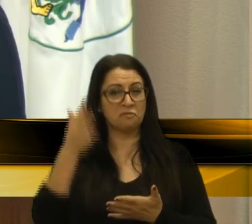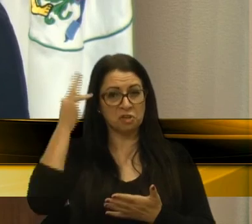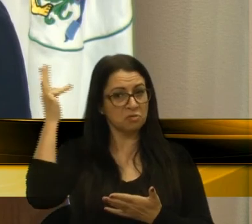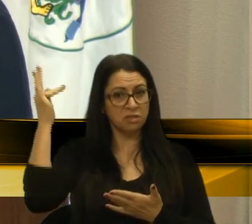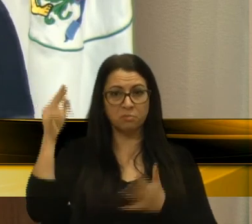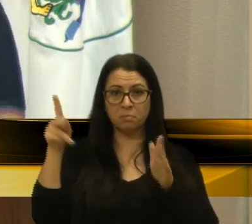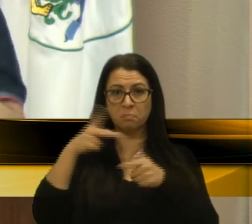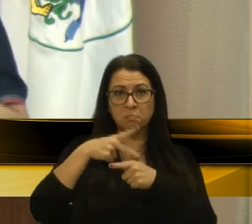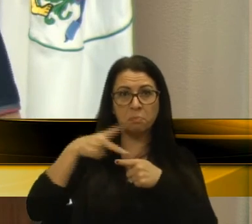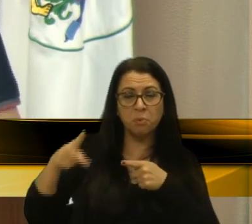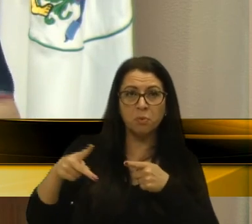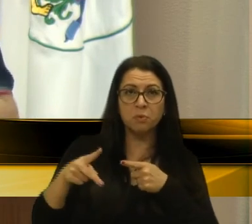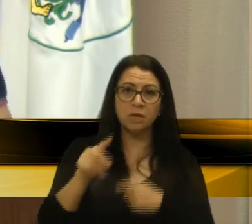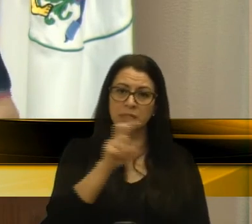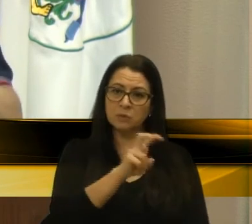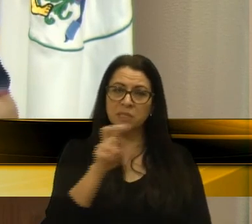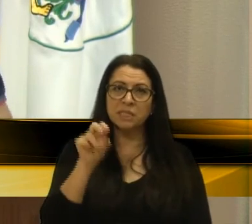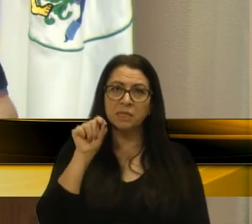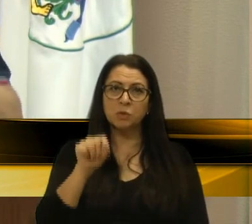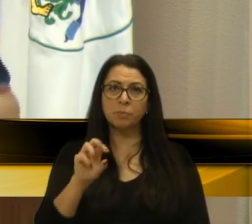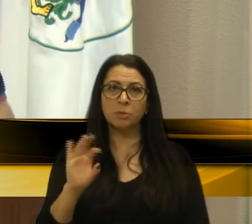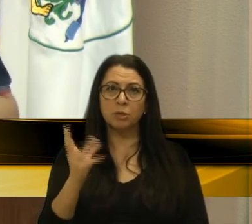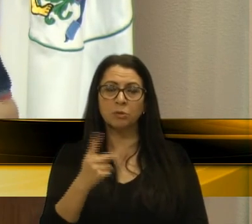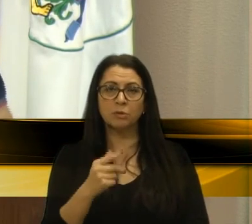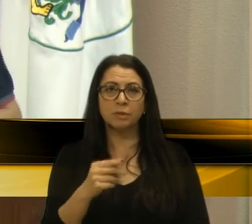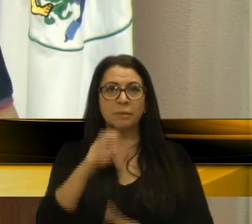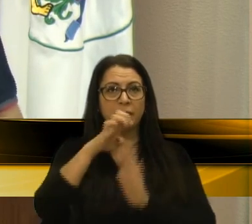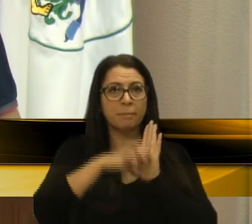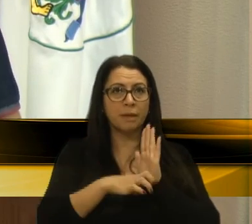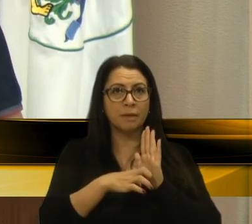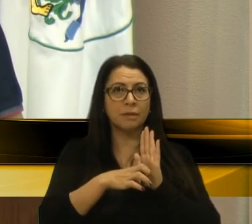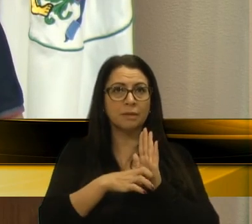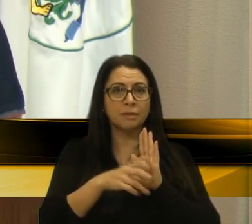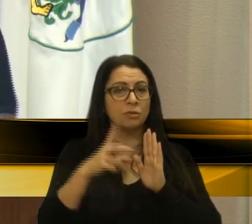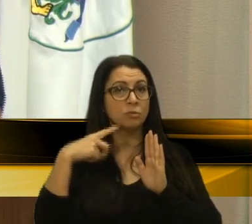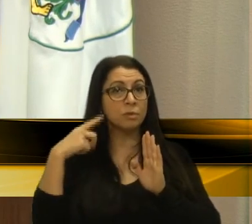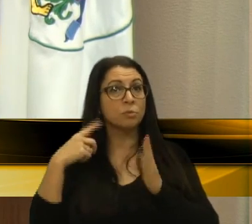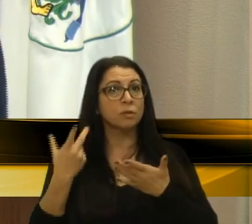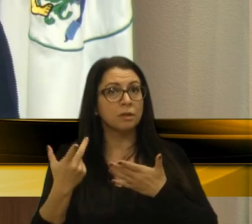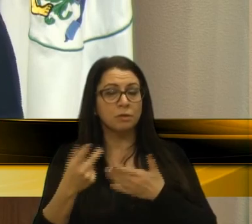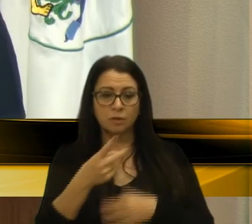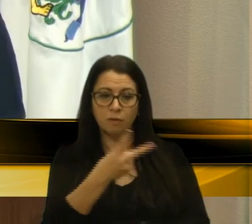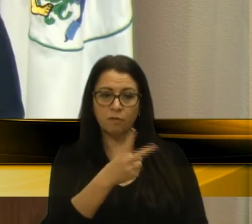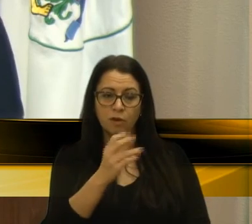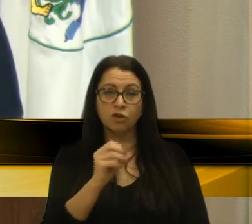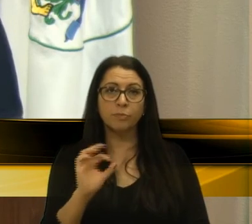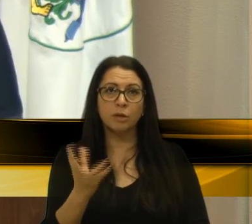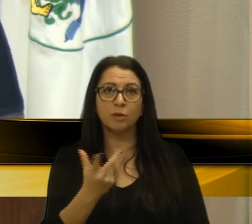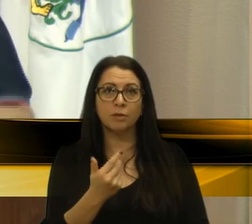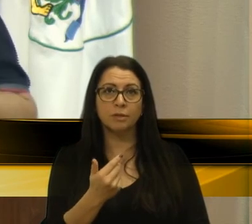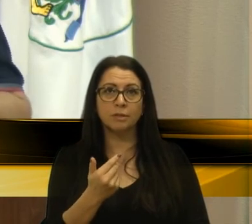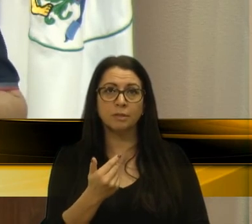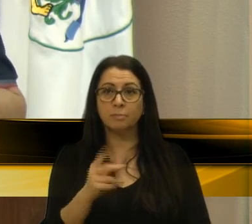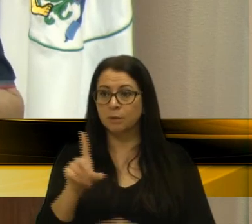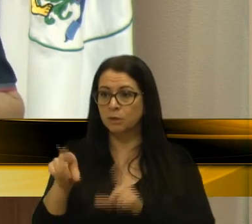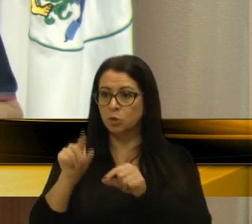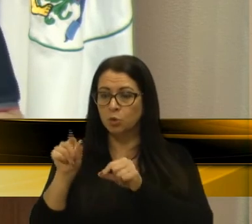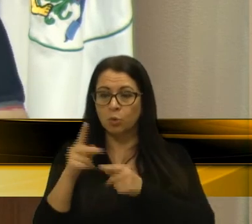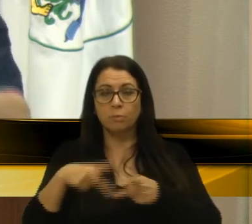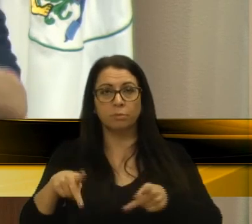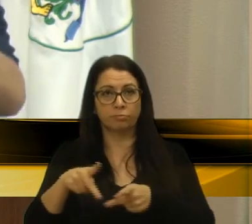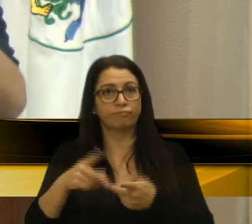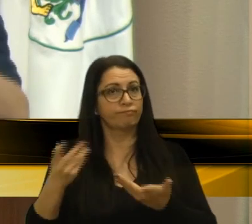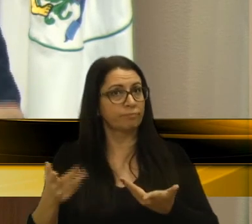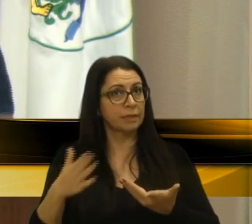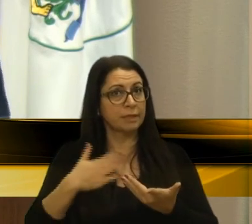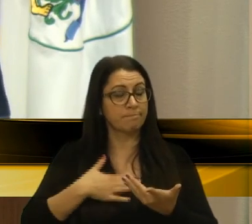puro. 55 milhões para emendas parlamentares de deputados e 20 milhões para consulta popular. Então, eu quero dizer que é